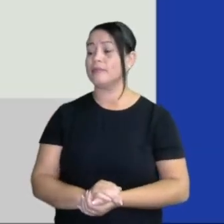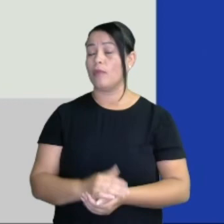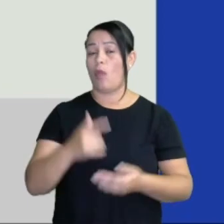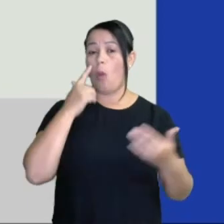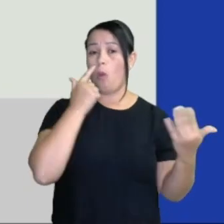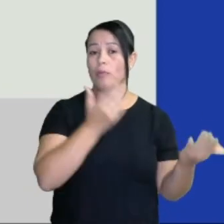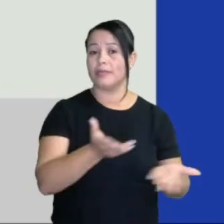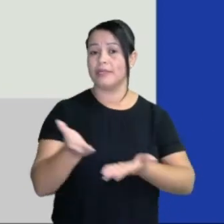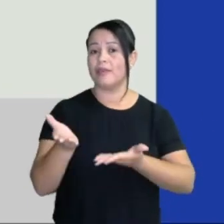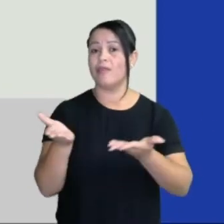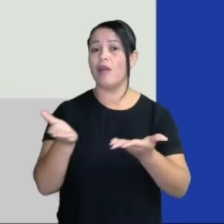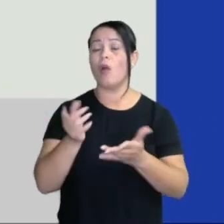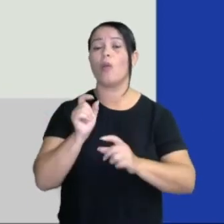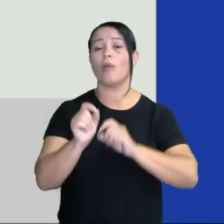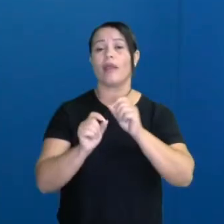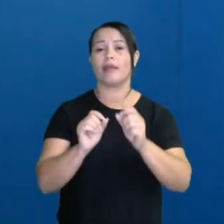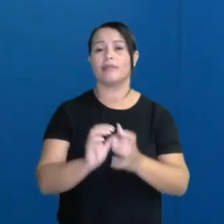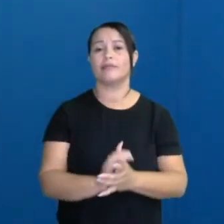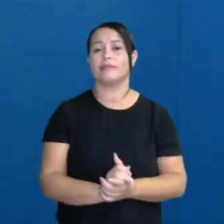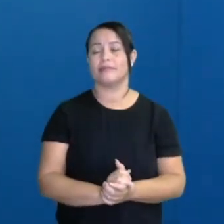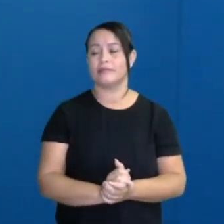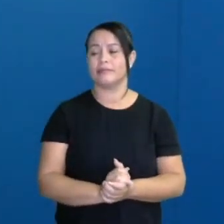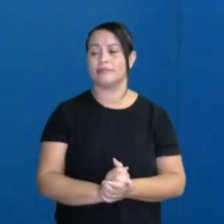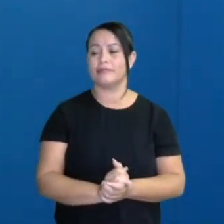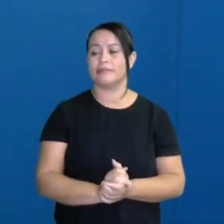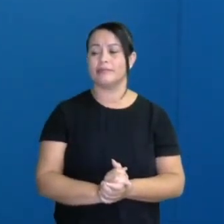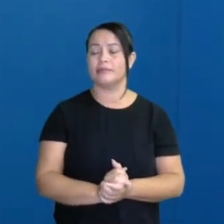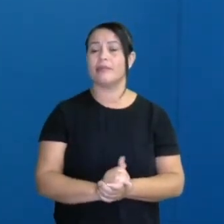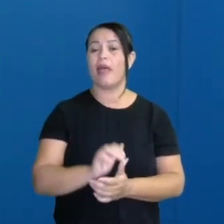Então, aqui eu tenho o seguinte, ó.